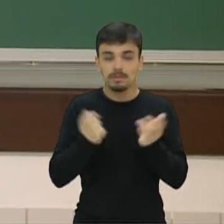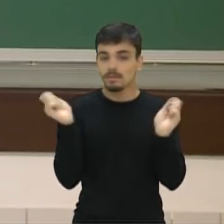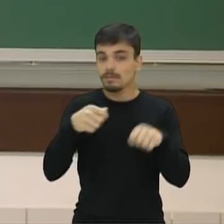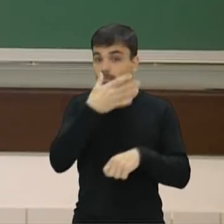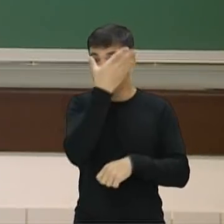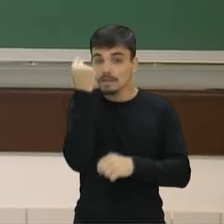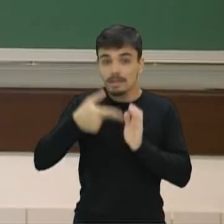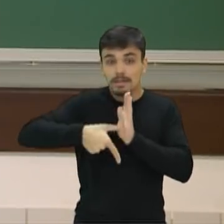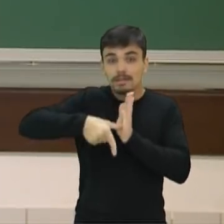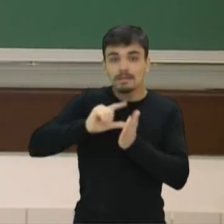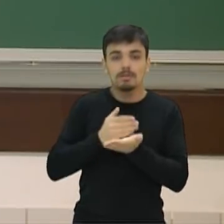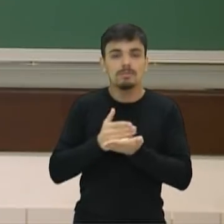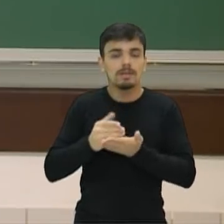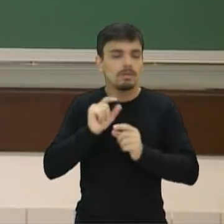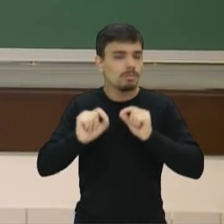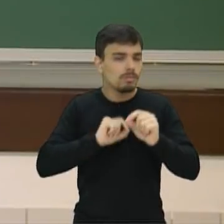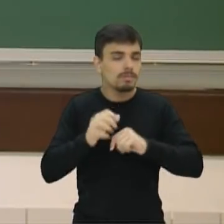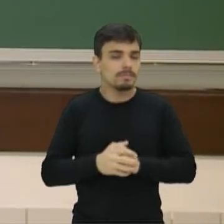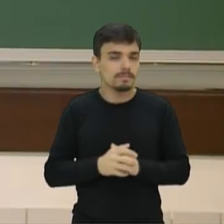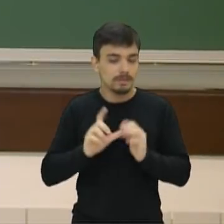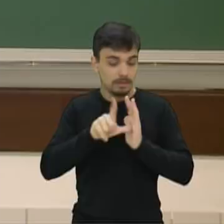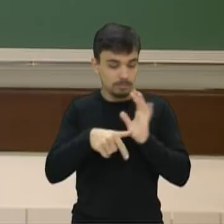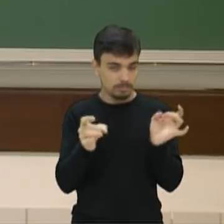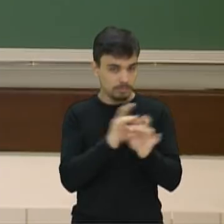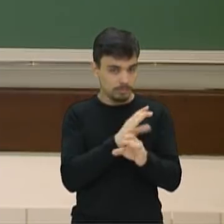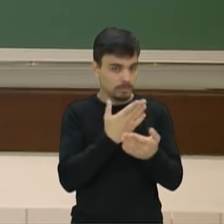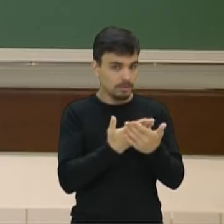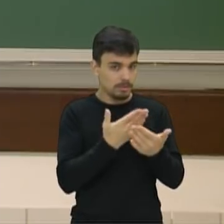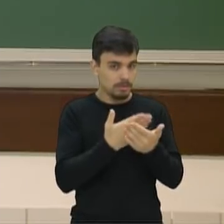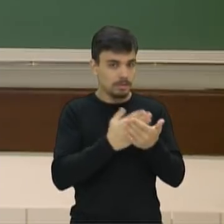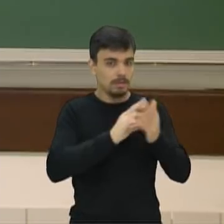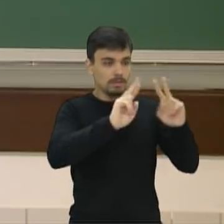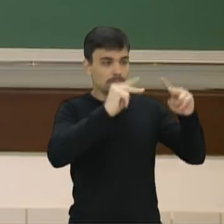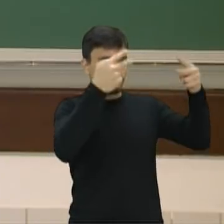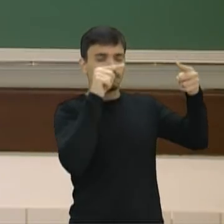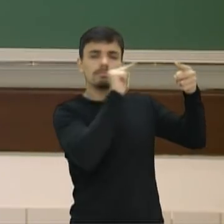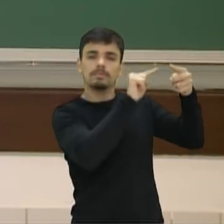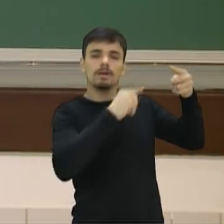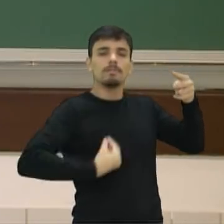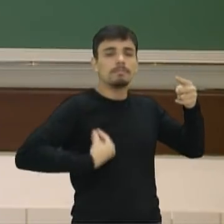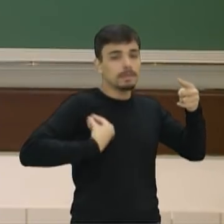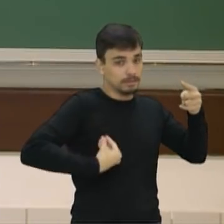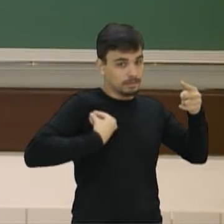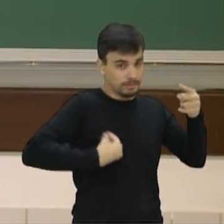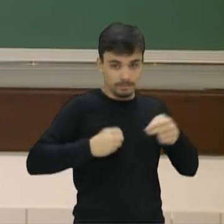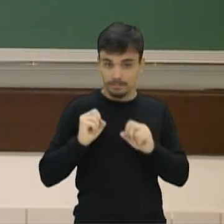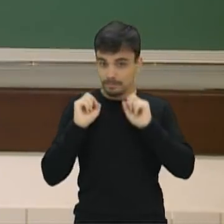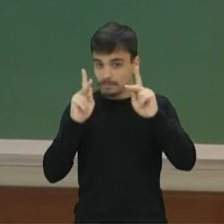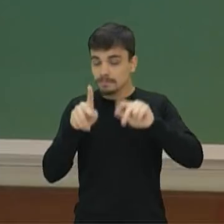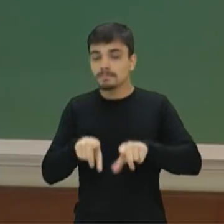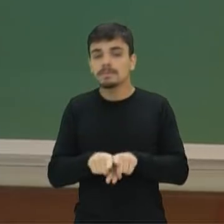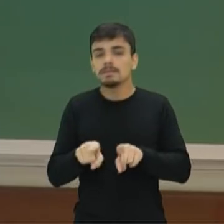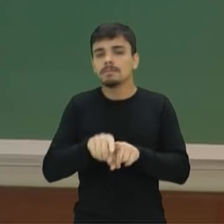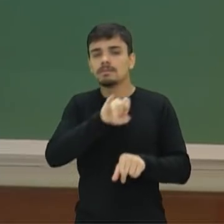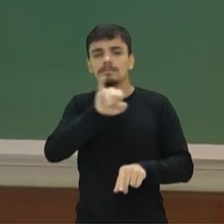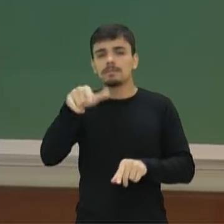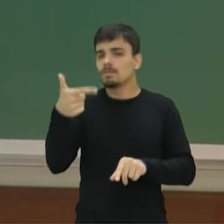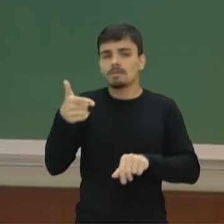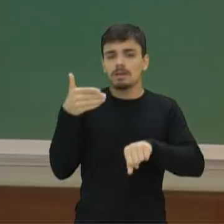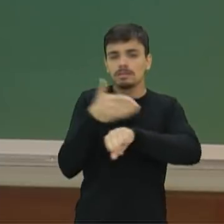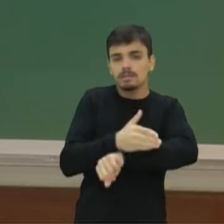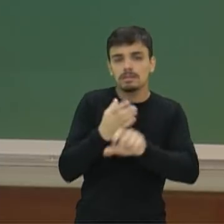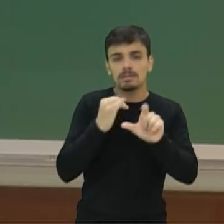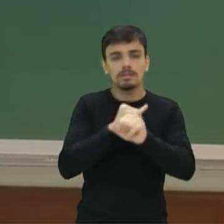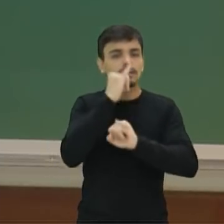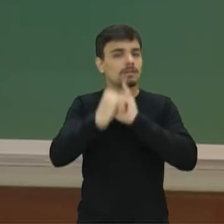esquecer antes de começar? De depois da aula ir lá e clicar no link de presença, ok? E se você não tem acesso à